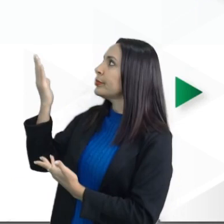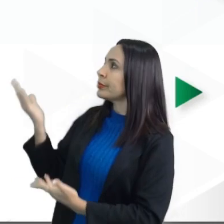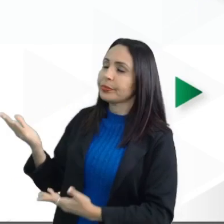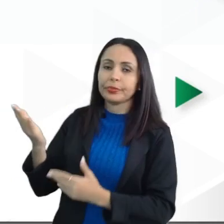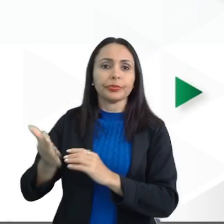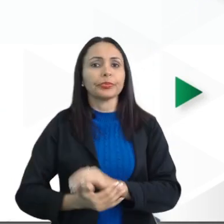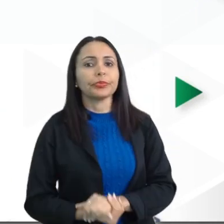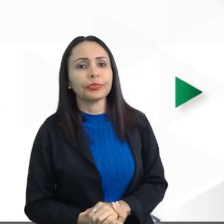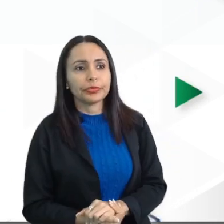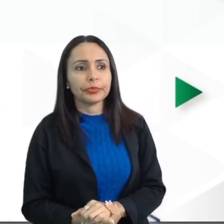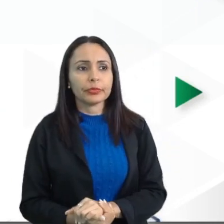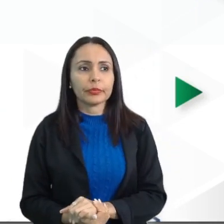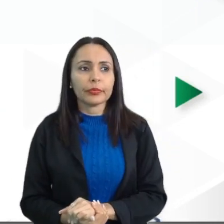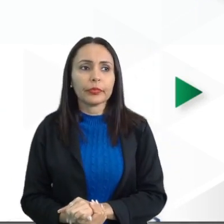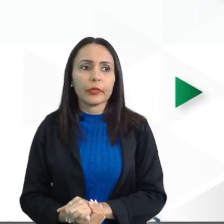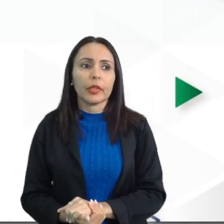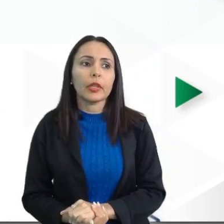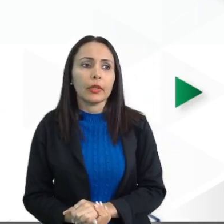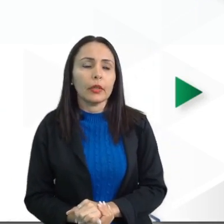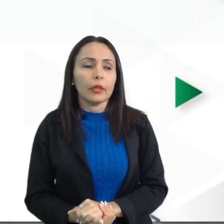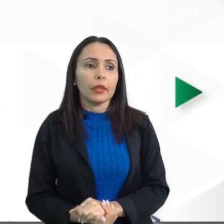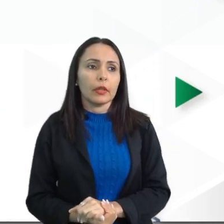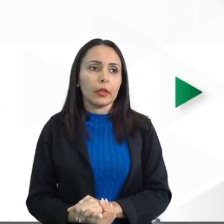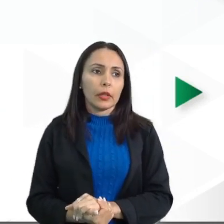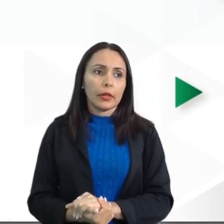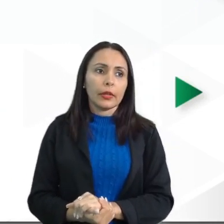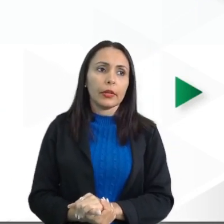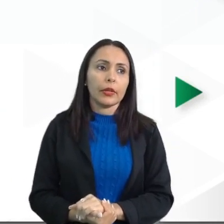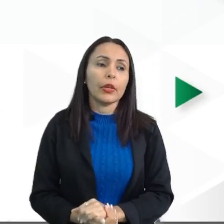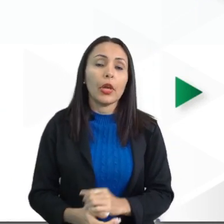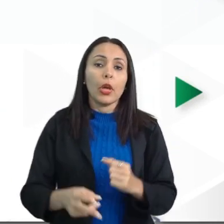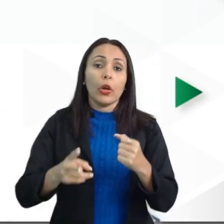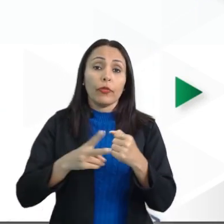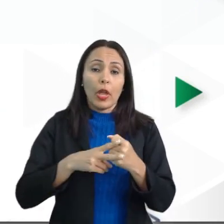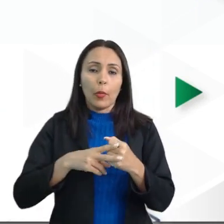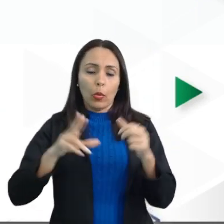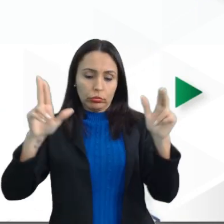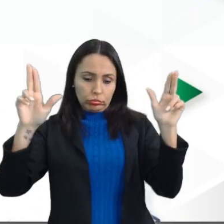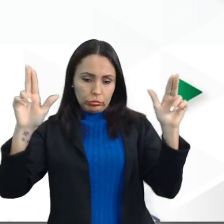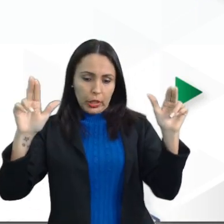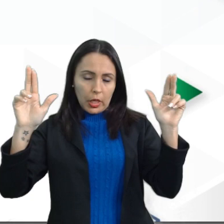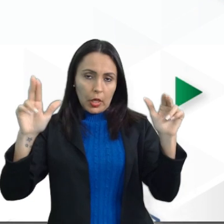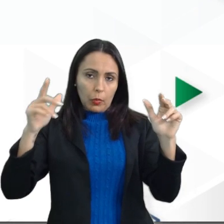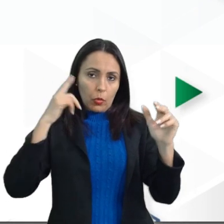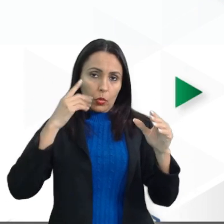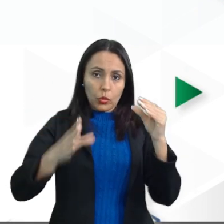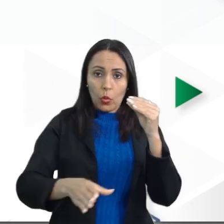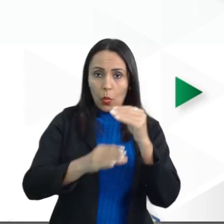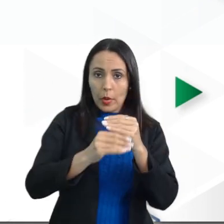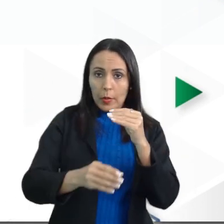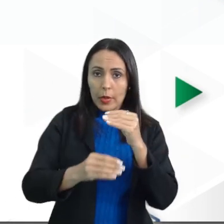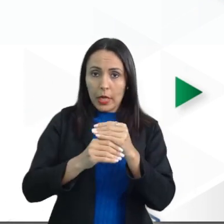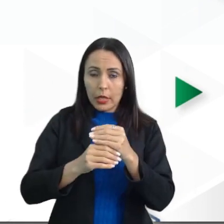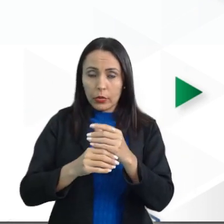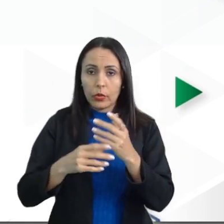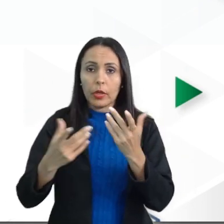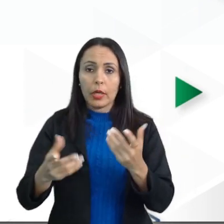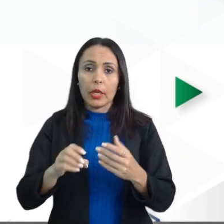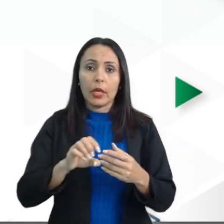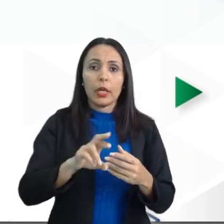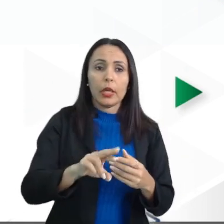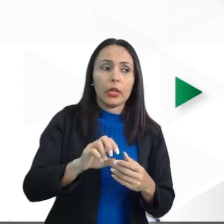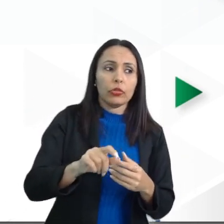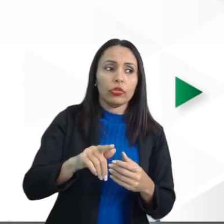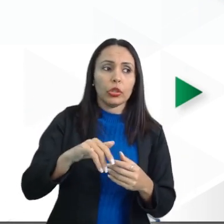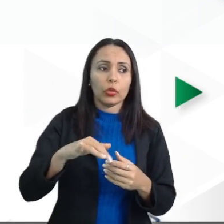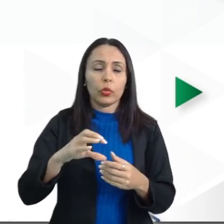vocês a seguinte questão. Veja, verbo, termo regente. Complemento, termo regido.